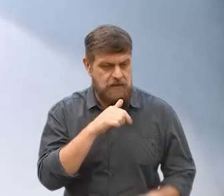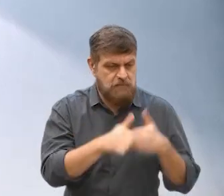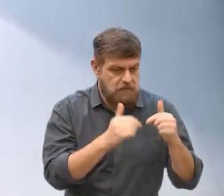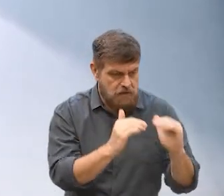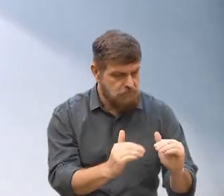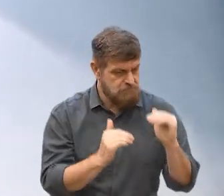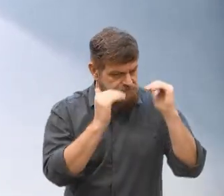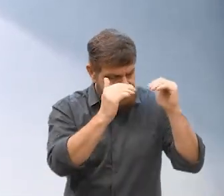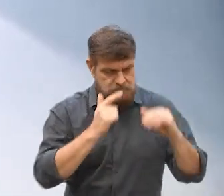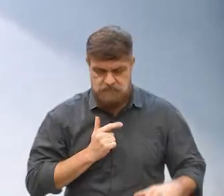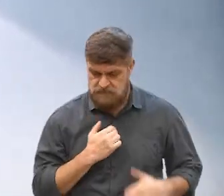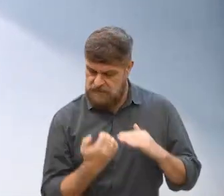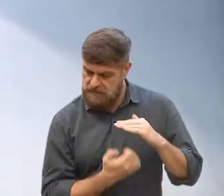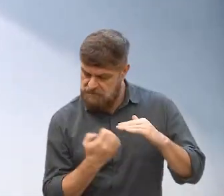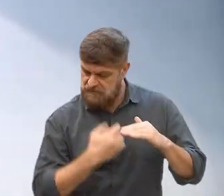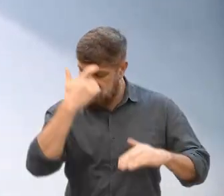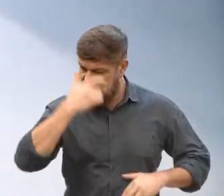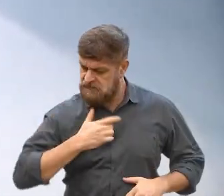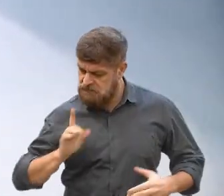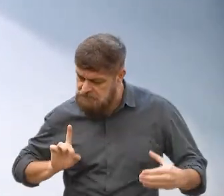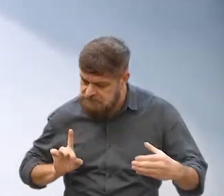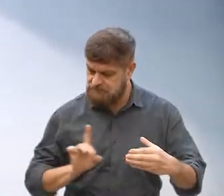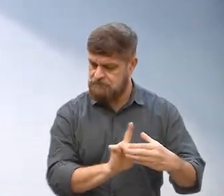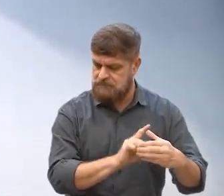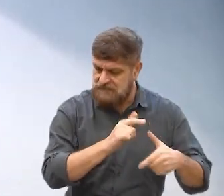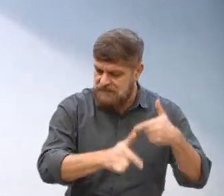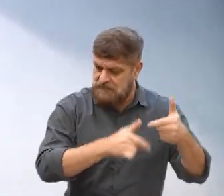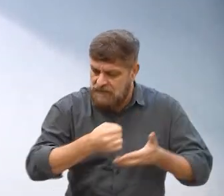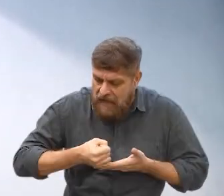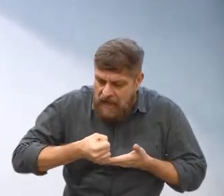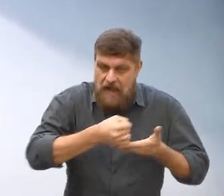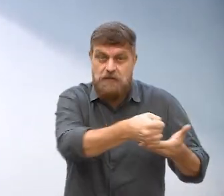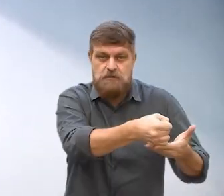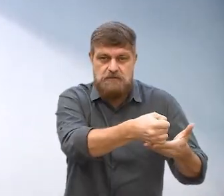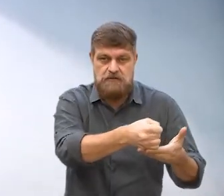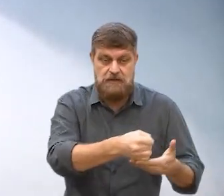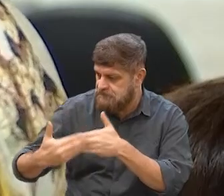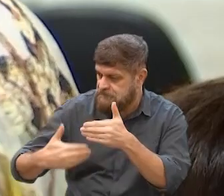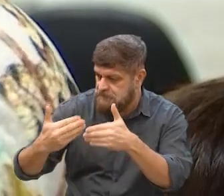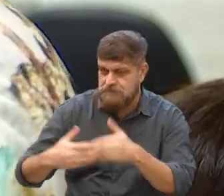segunda é uma arquiteta especializada na construção civil.